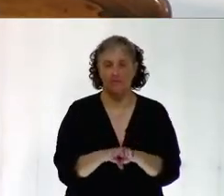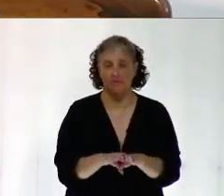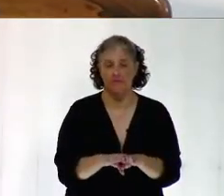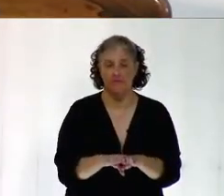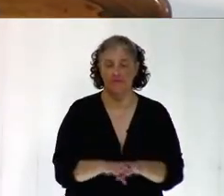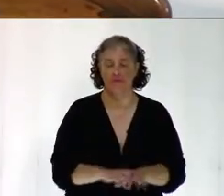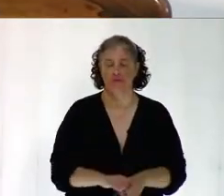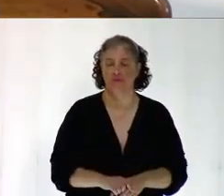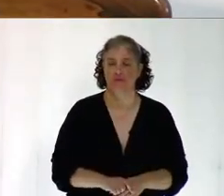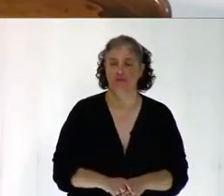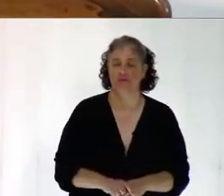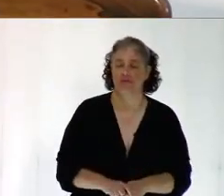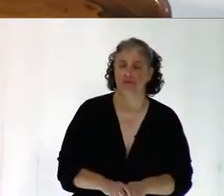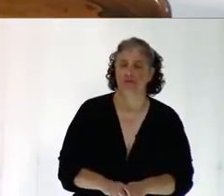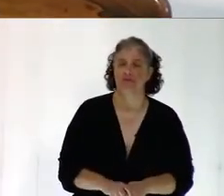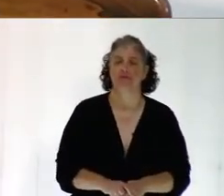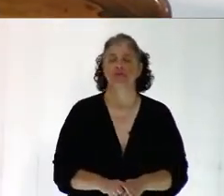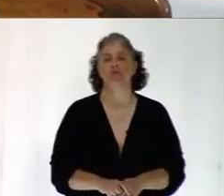mandamentos